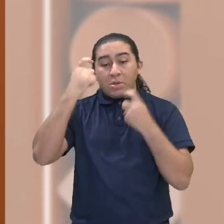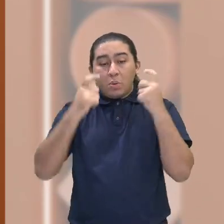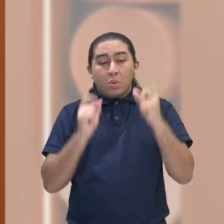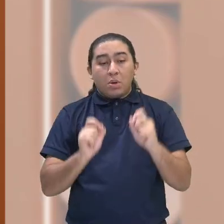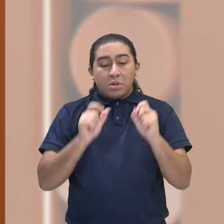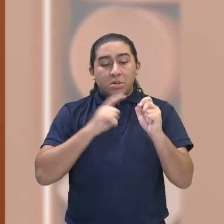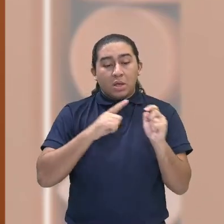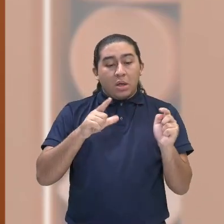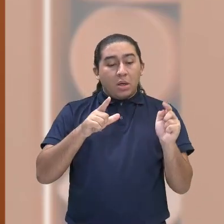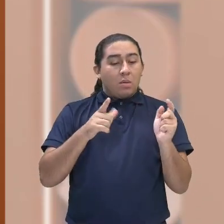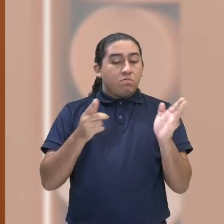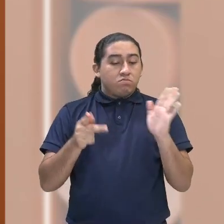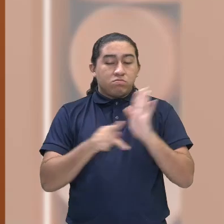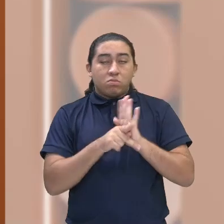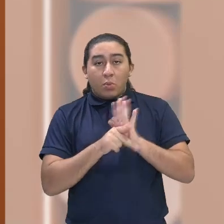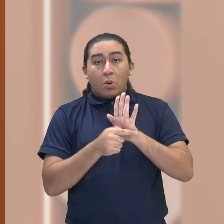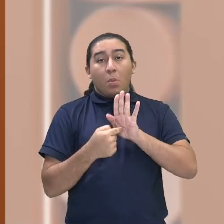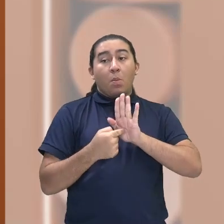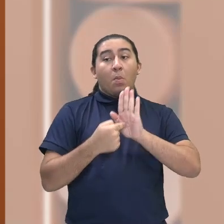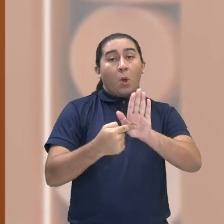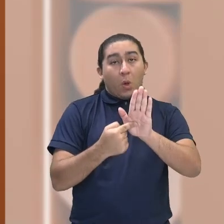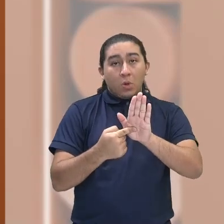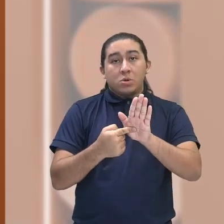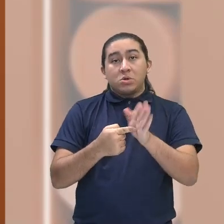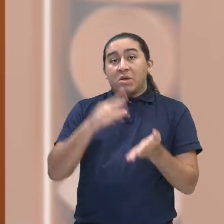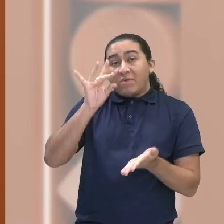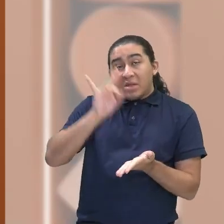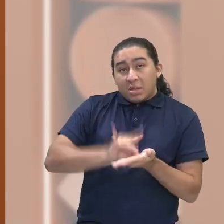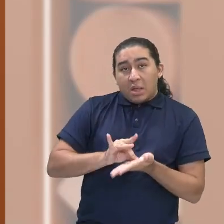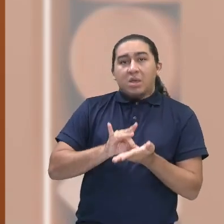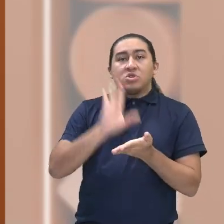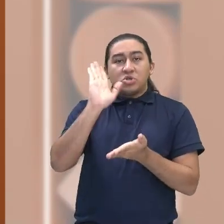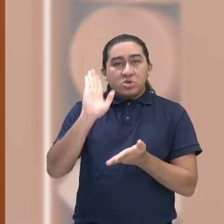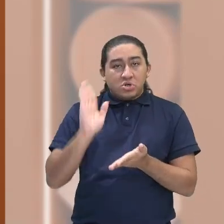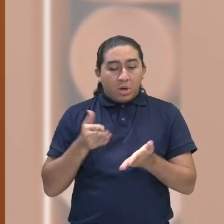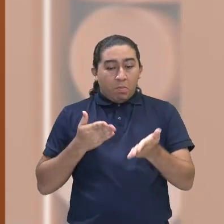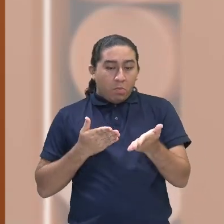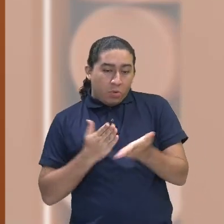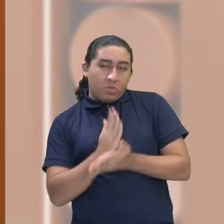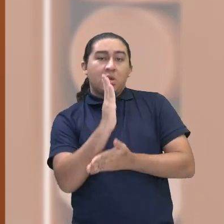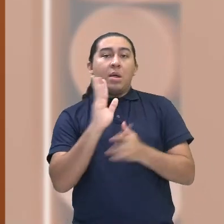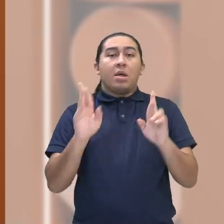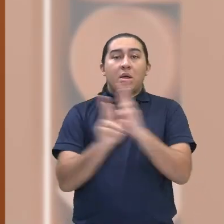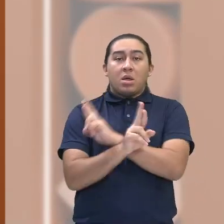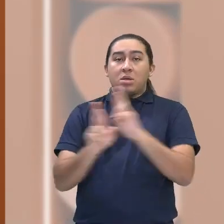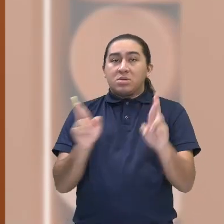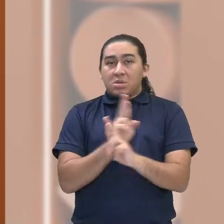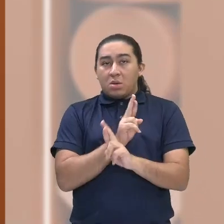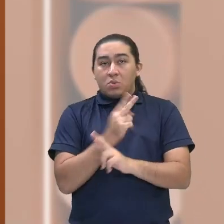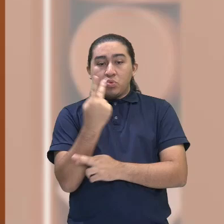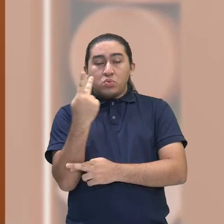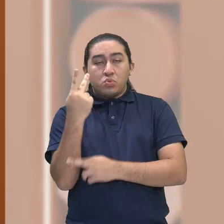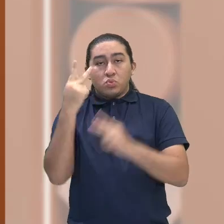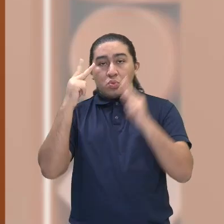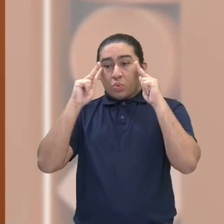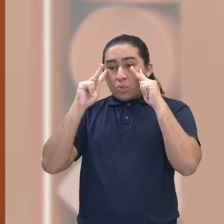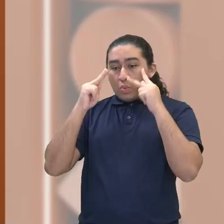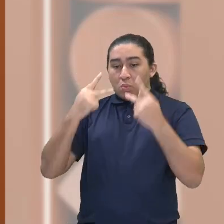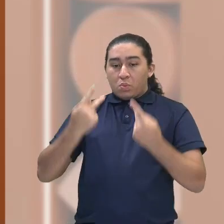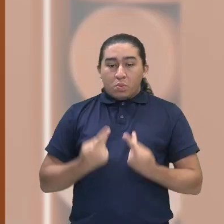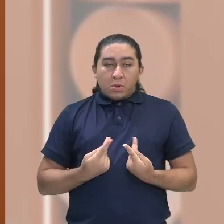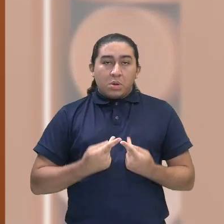marcar, né, em deixar registrado a relação entre o ser humano